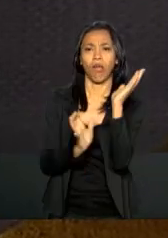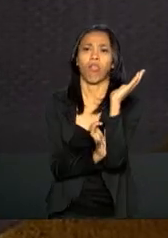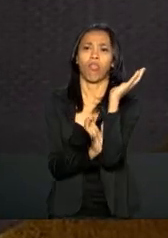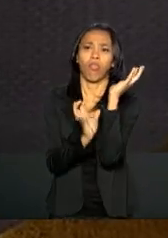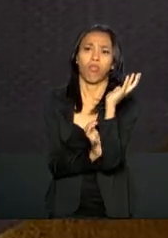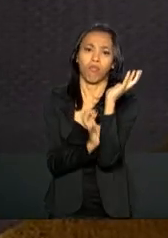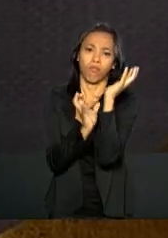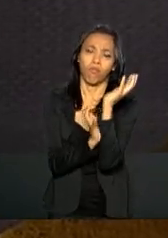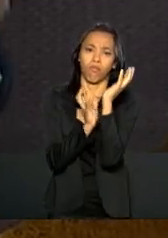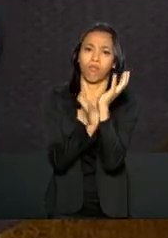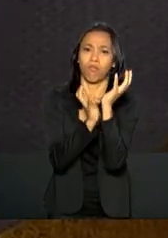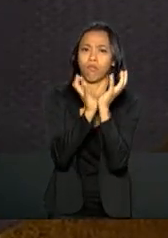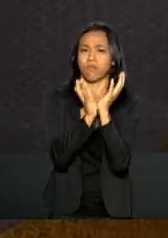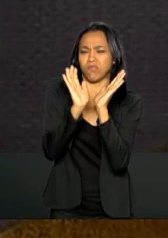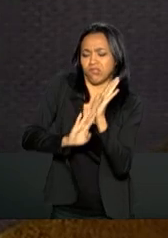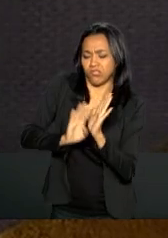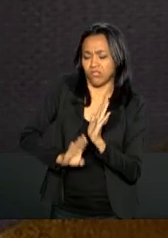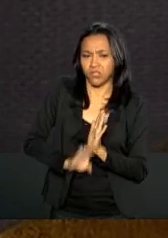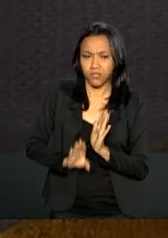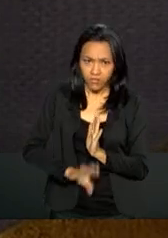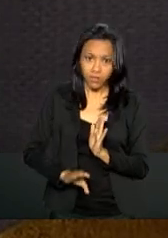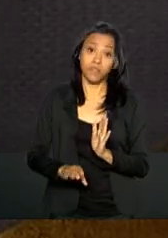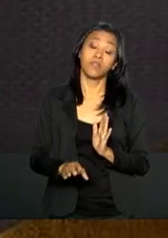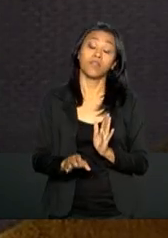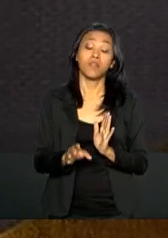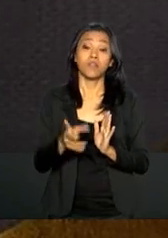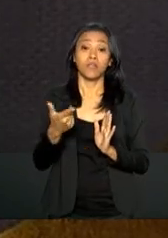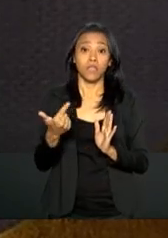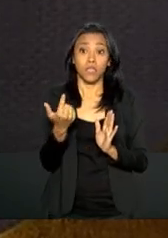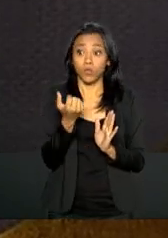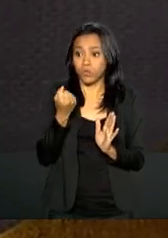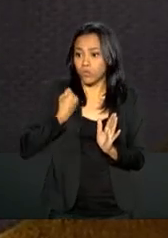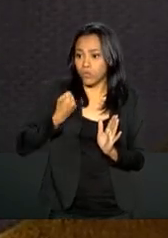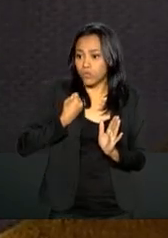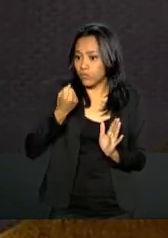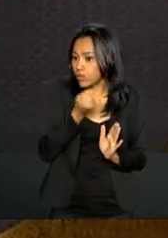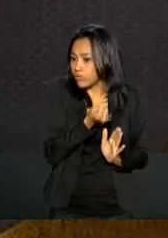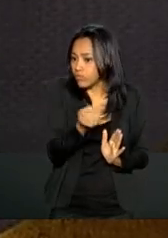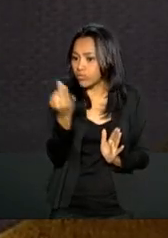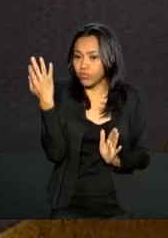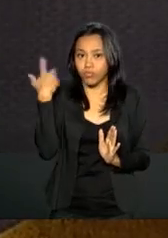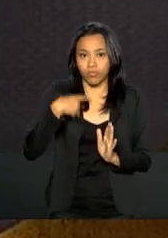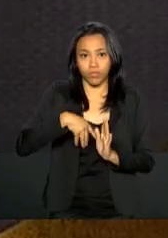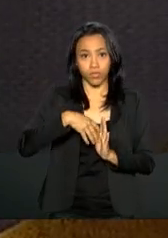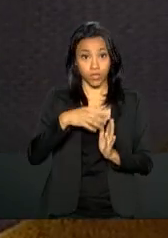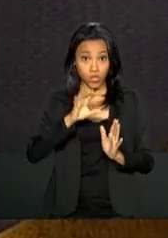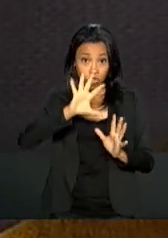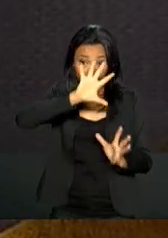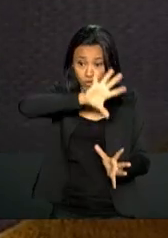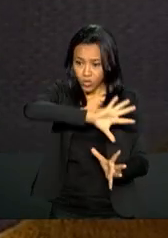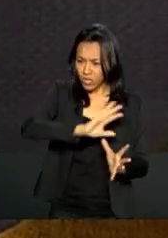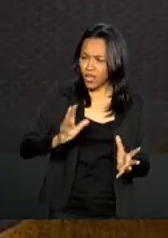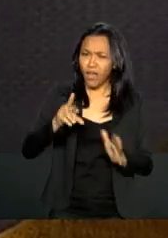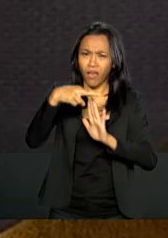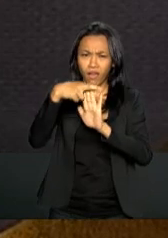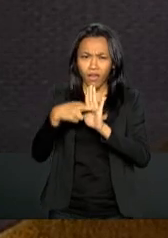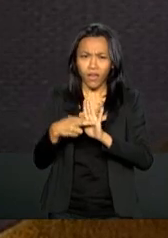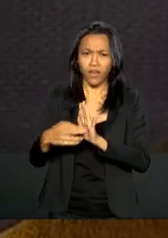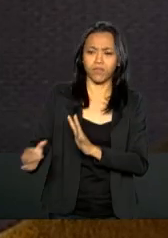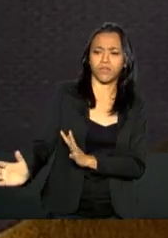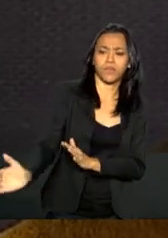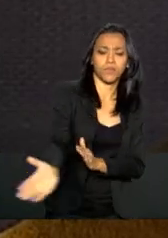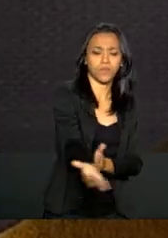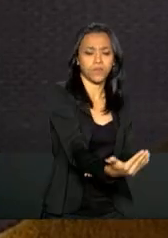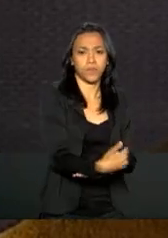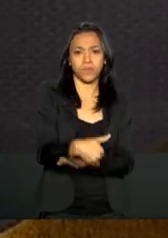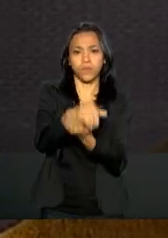de um número imenso de atos normativos do poder executivo num único decreto vai ao encontro